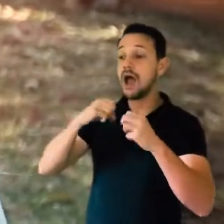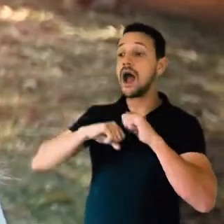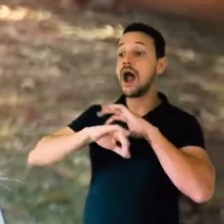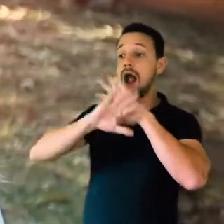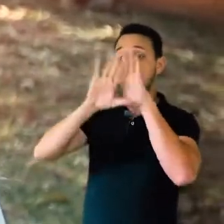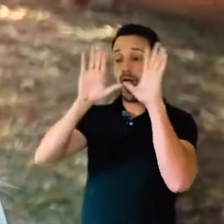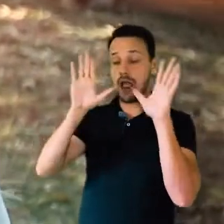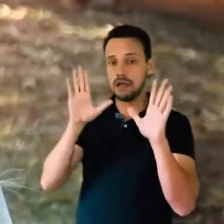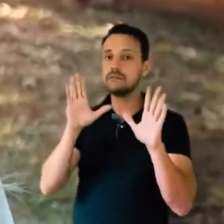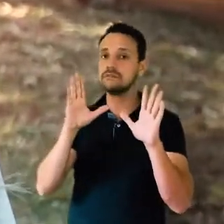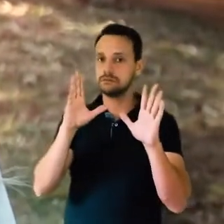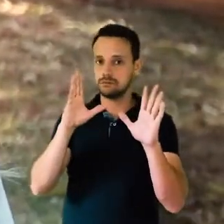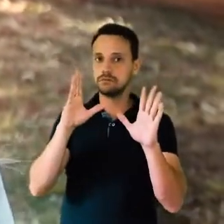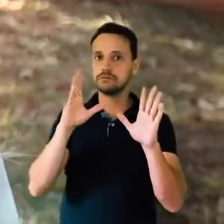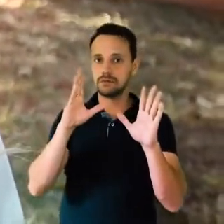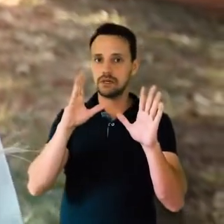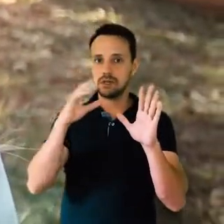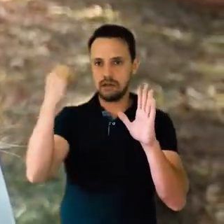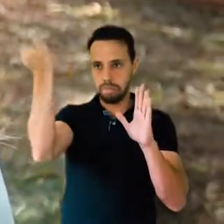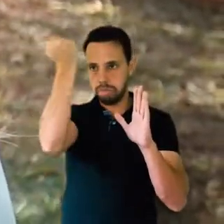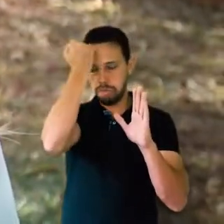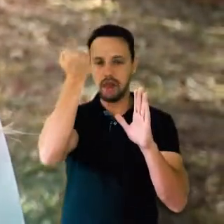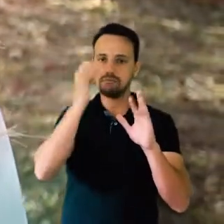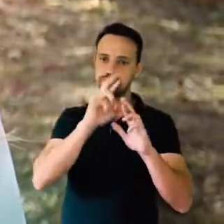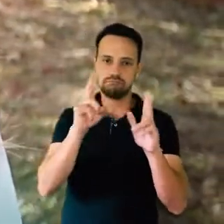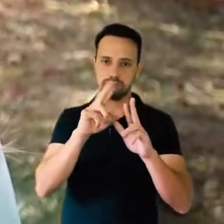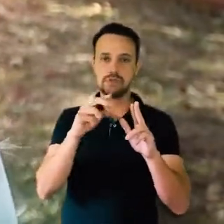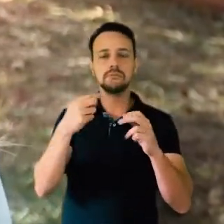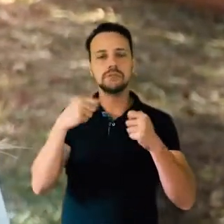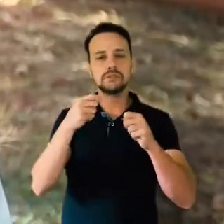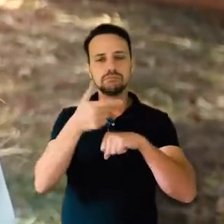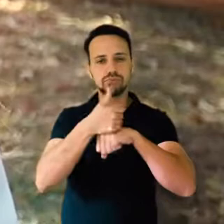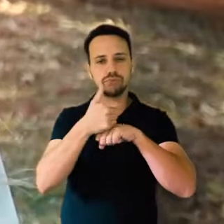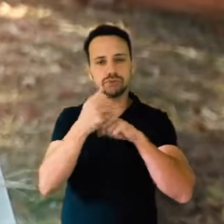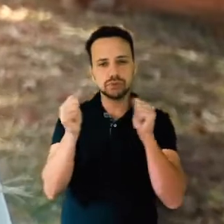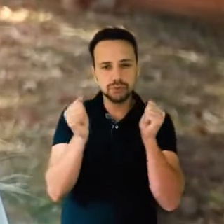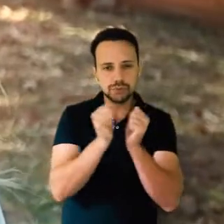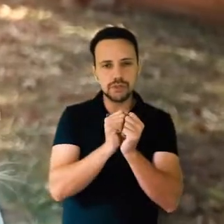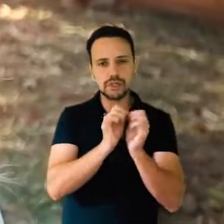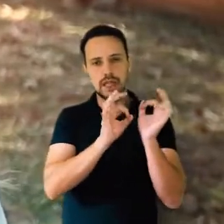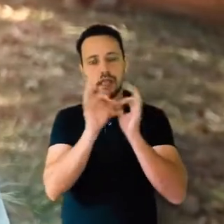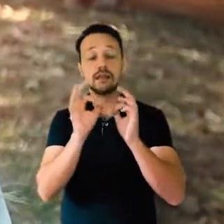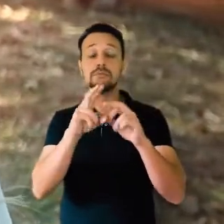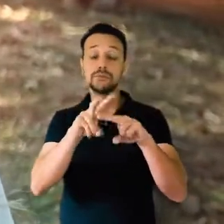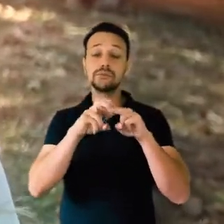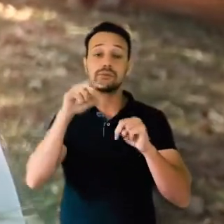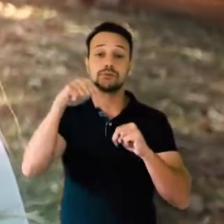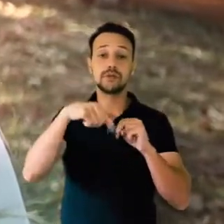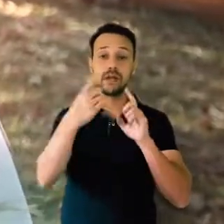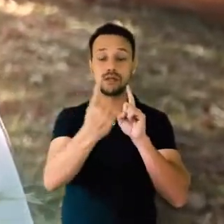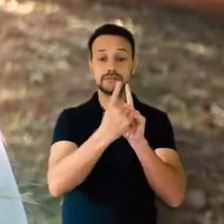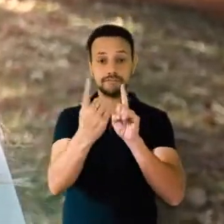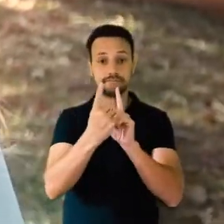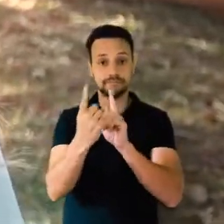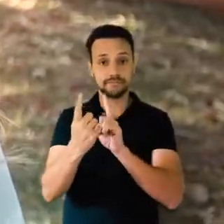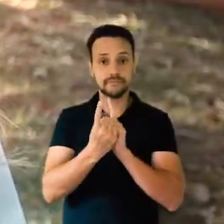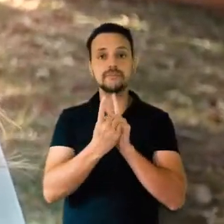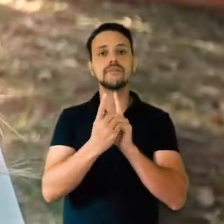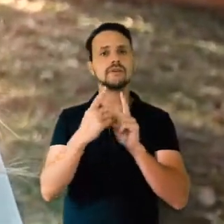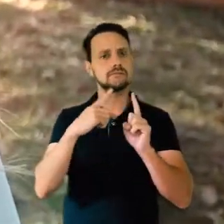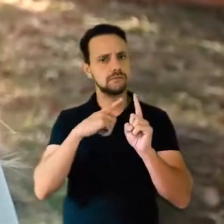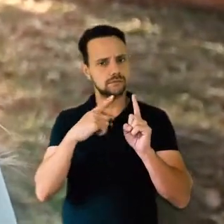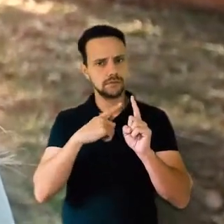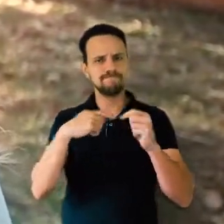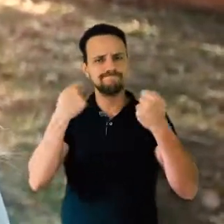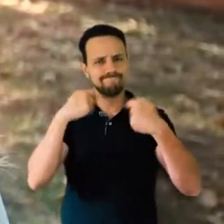um acompanhamento adequado. Então, como qualquer outra pessoa que os nossos atendidos, eles têm